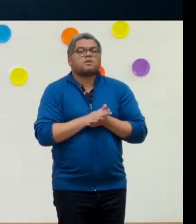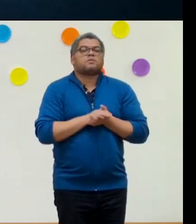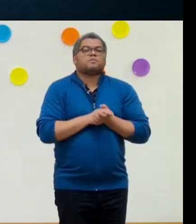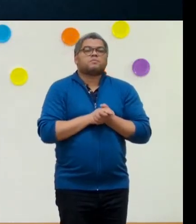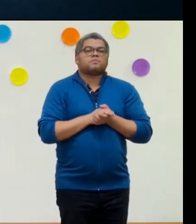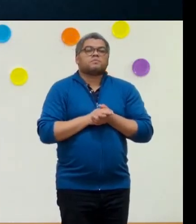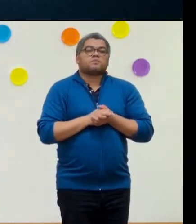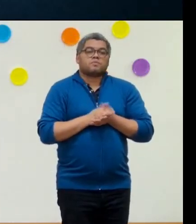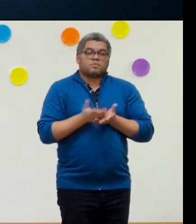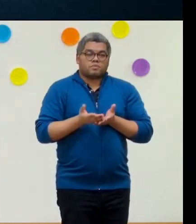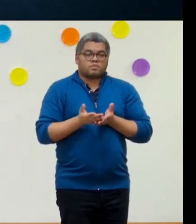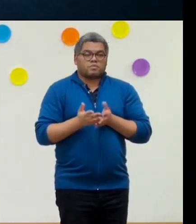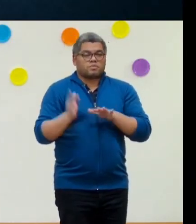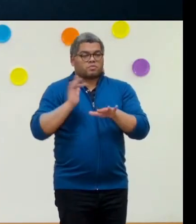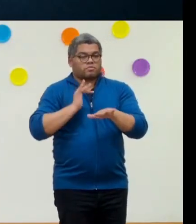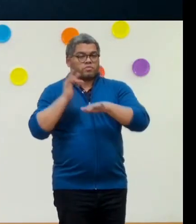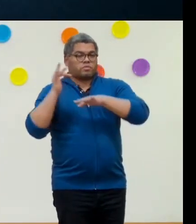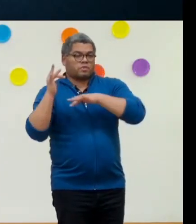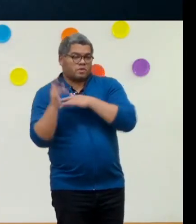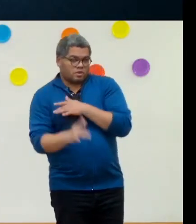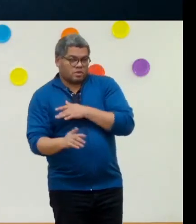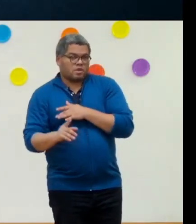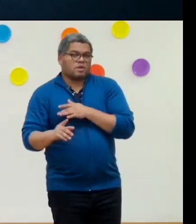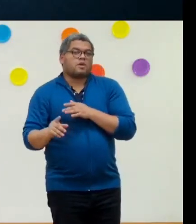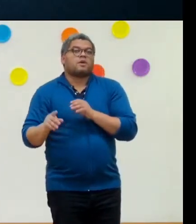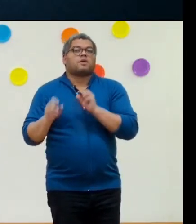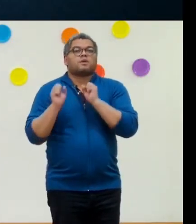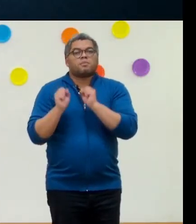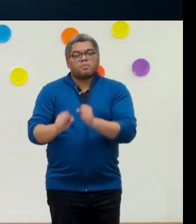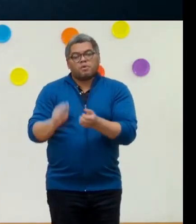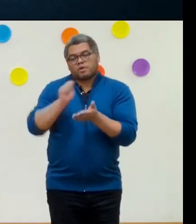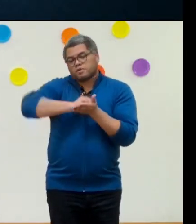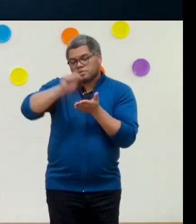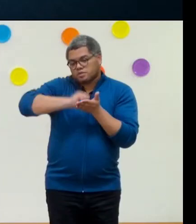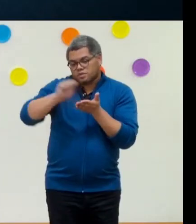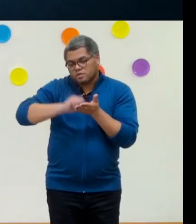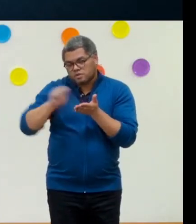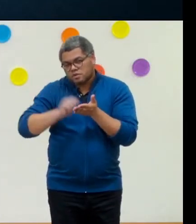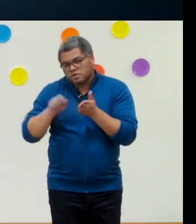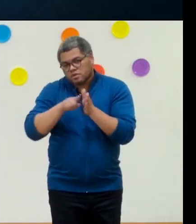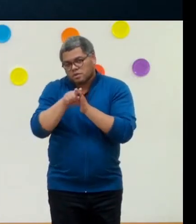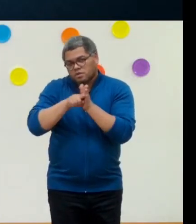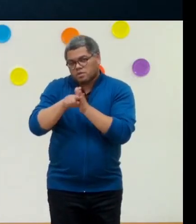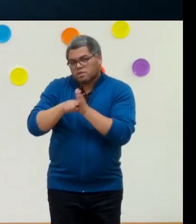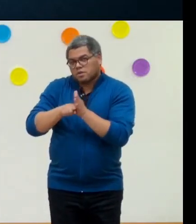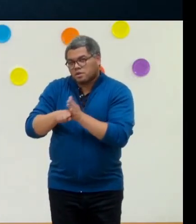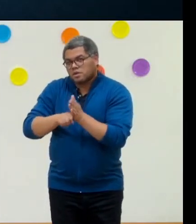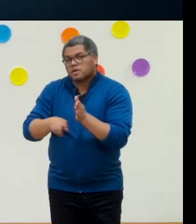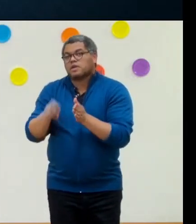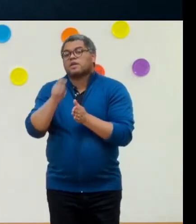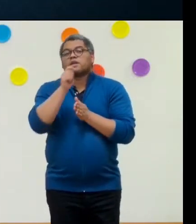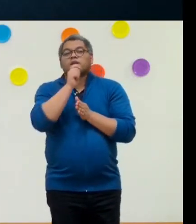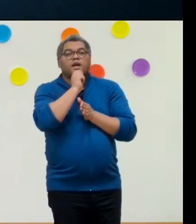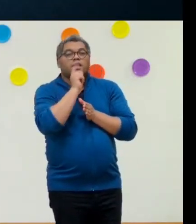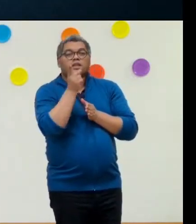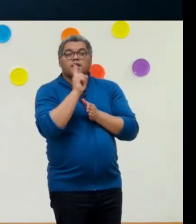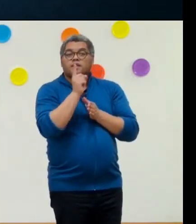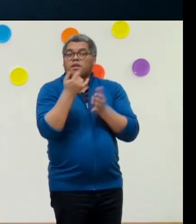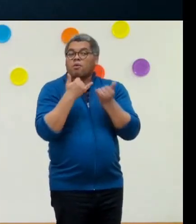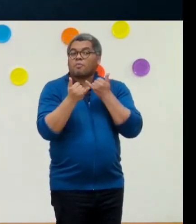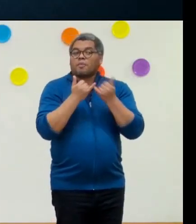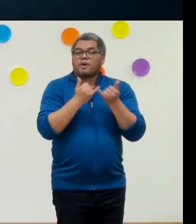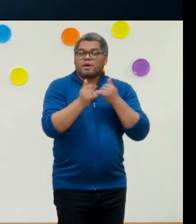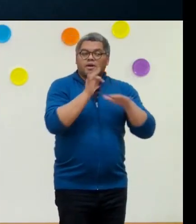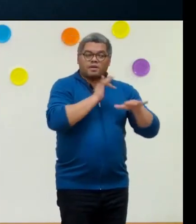Aplicativos, como eu disse, que apagam rastros da infidelidade e até que nem aparentam ser um aplicativo. Pasmem, tem aplicativos